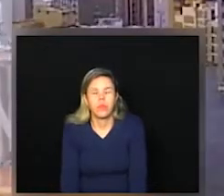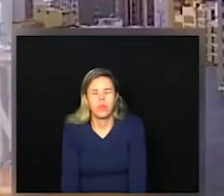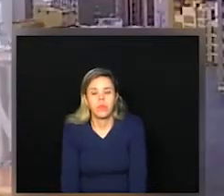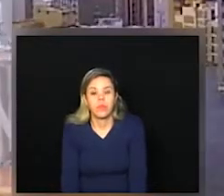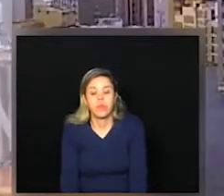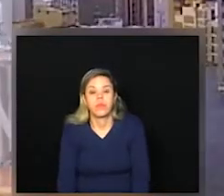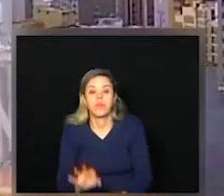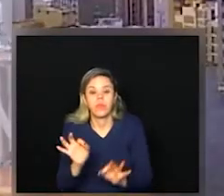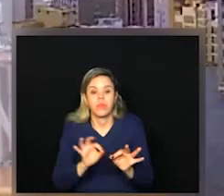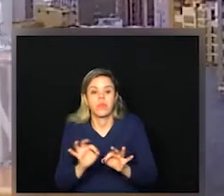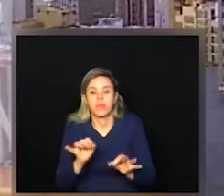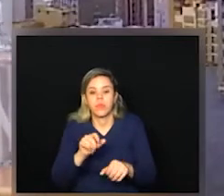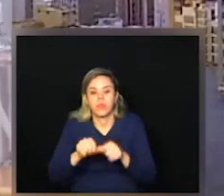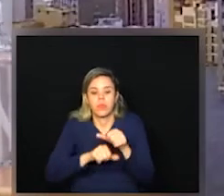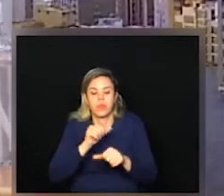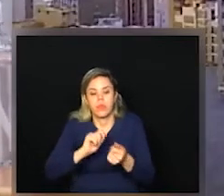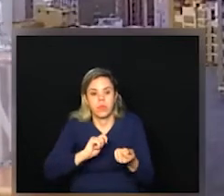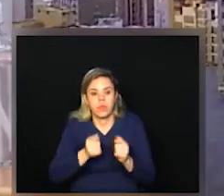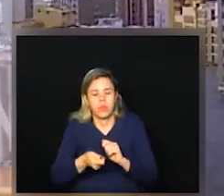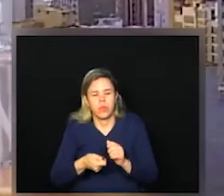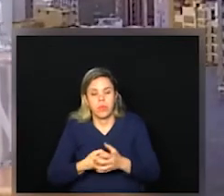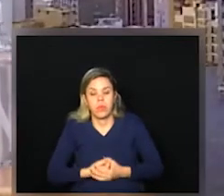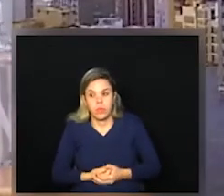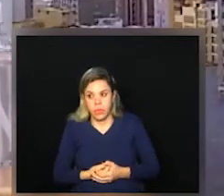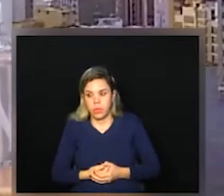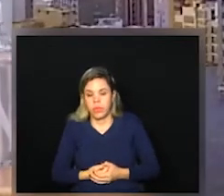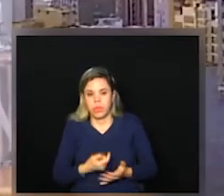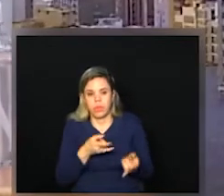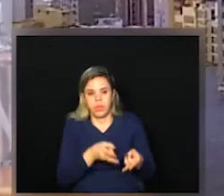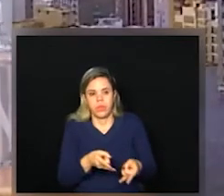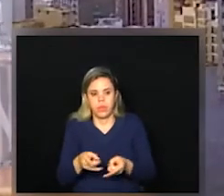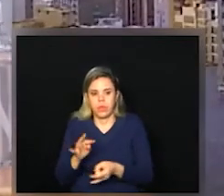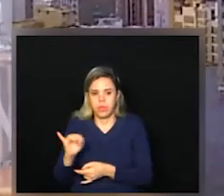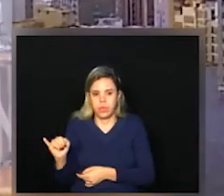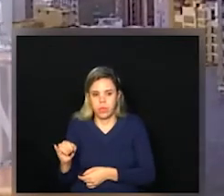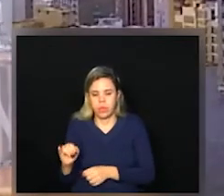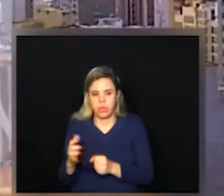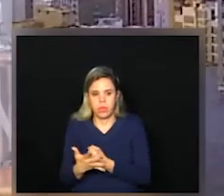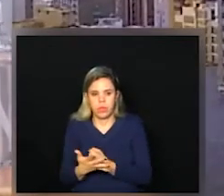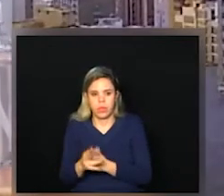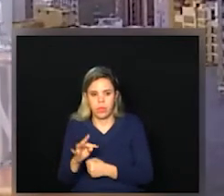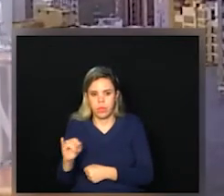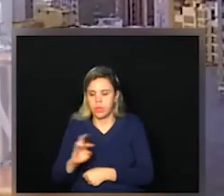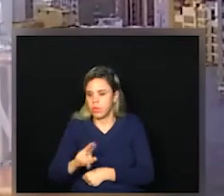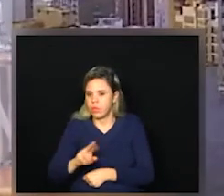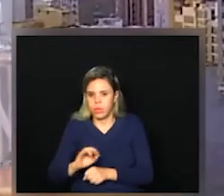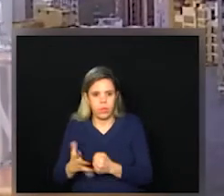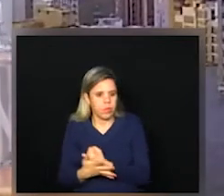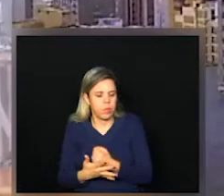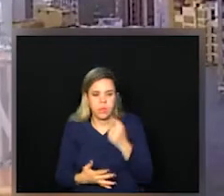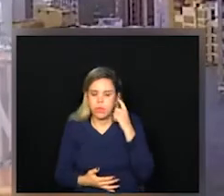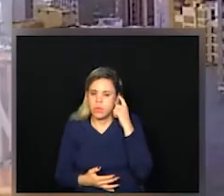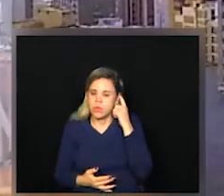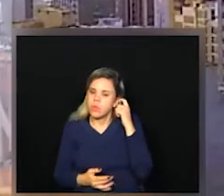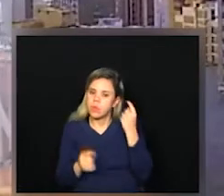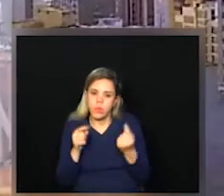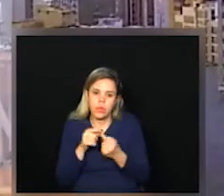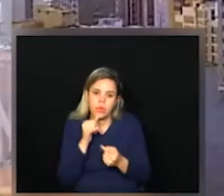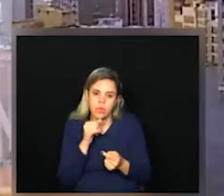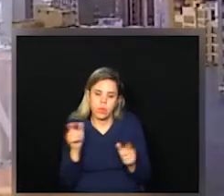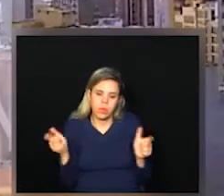Estamos fazendo uma transformação dos leitos de UTI Covid para UTI não Covid, no sentido